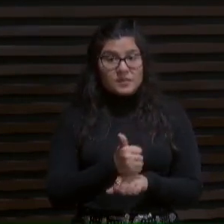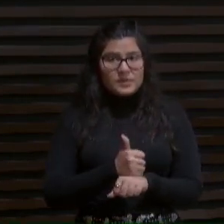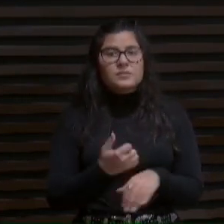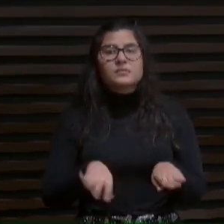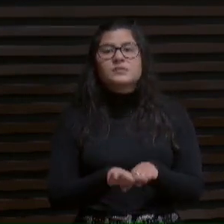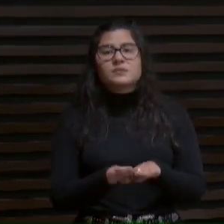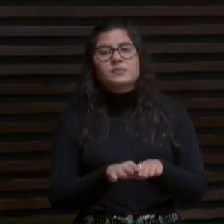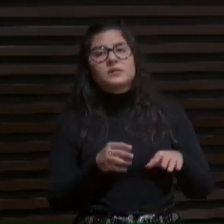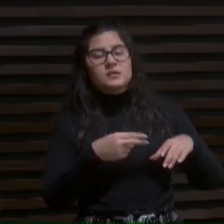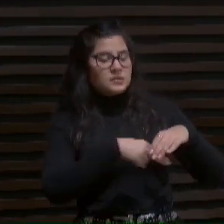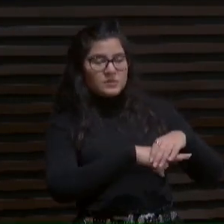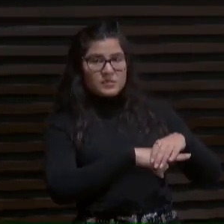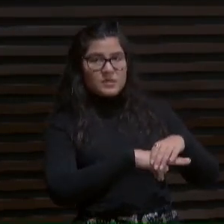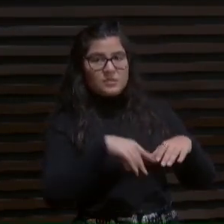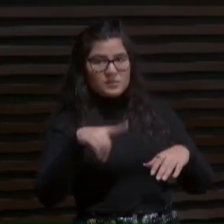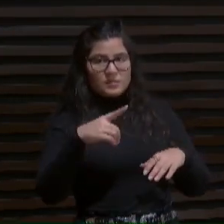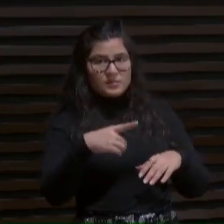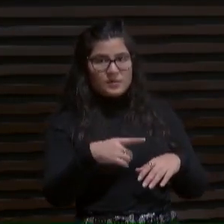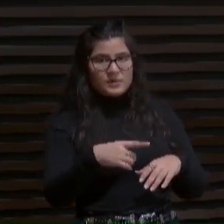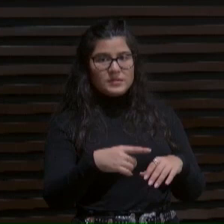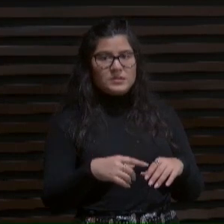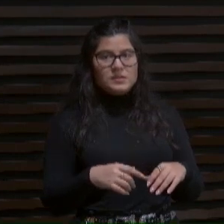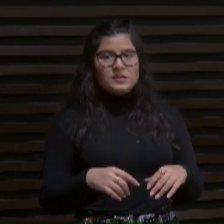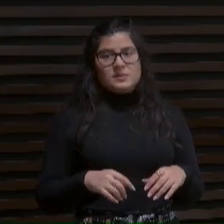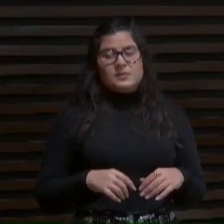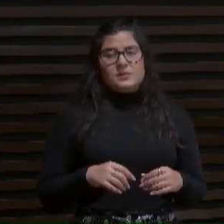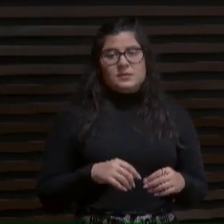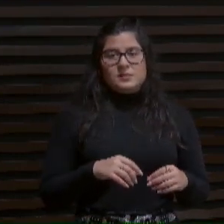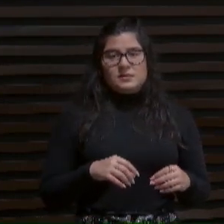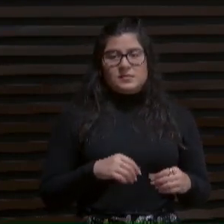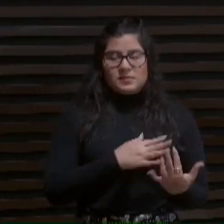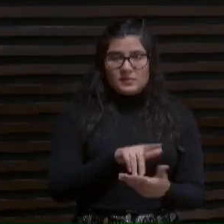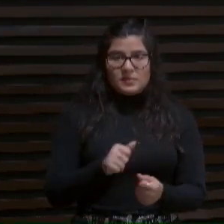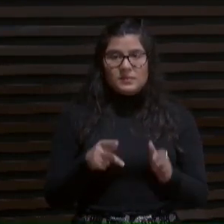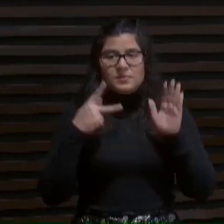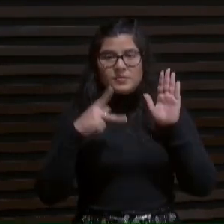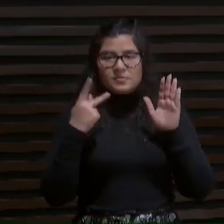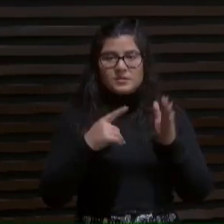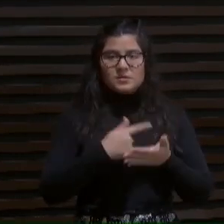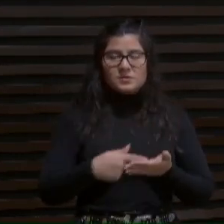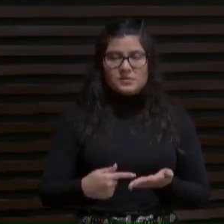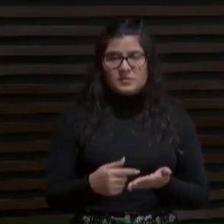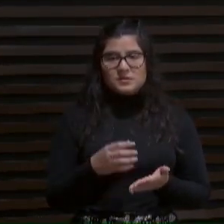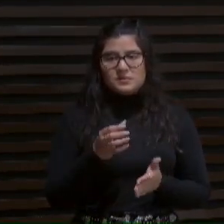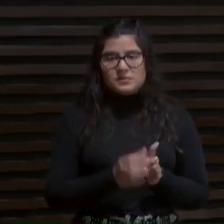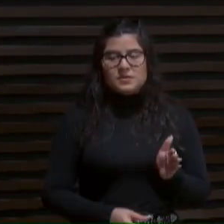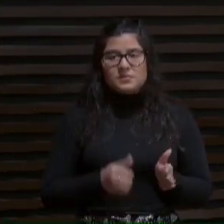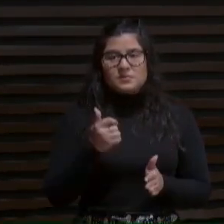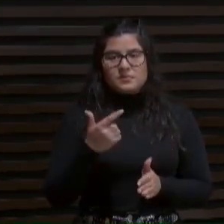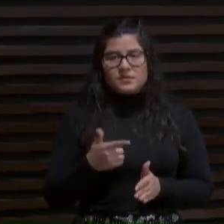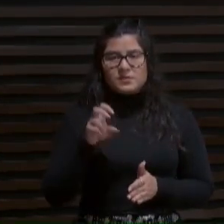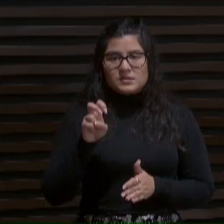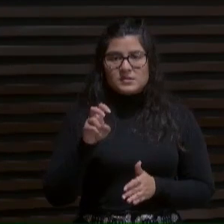na sua possessão na terra prometida. Em Gênesis 25, versículos 9 e 10, nós lemos que os